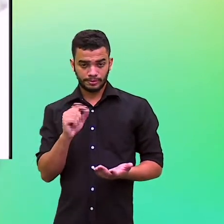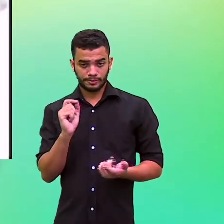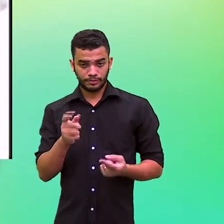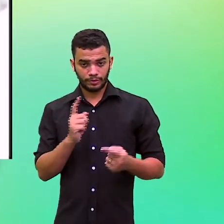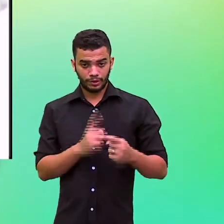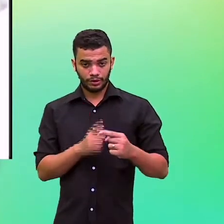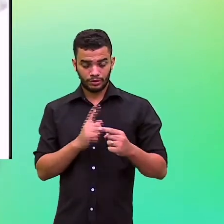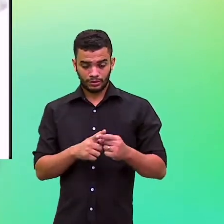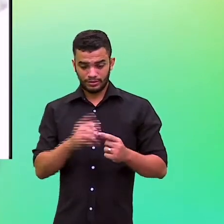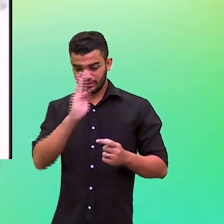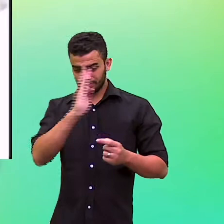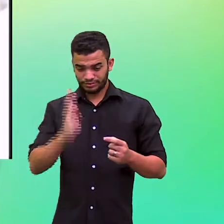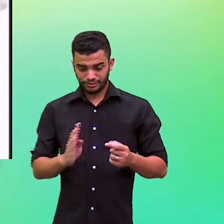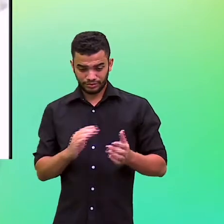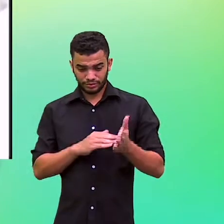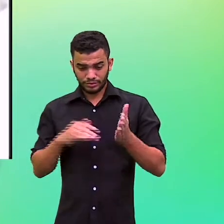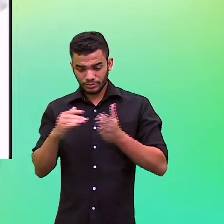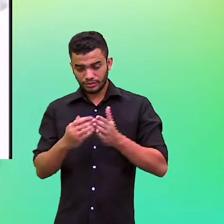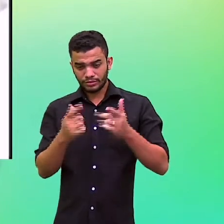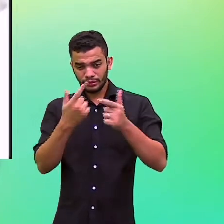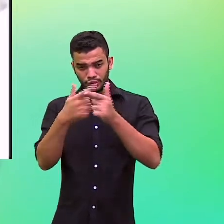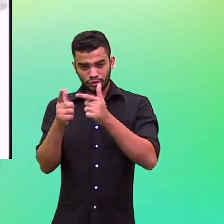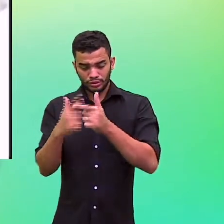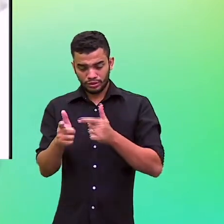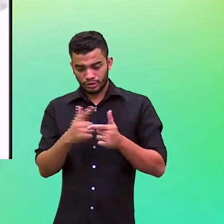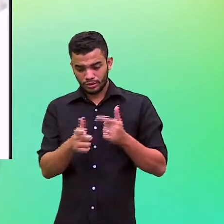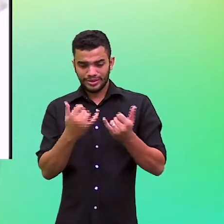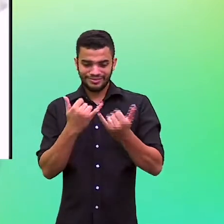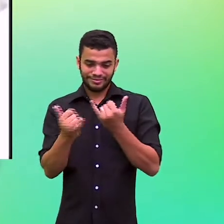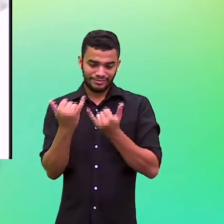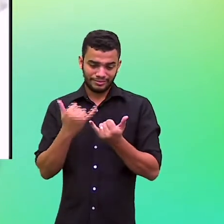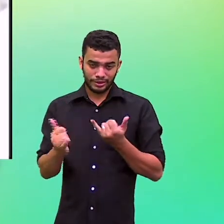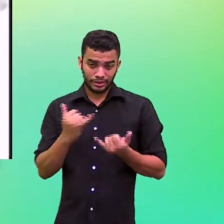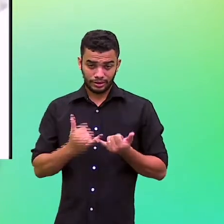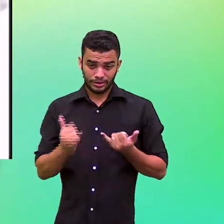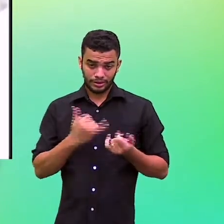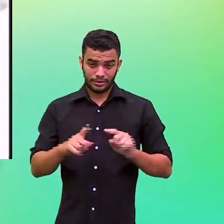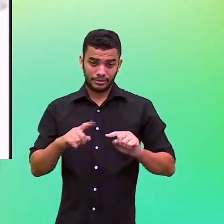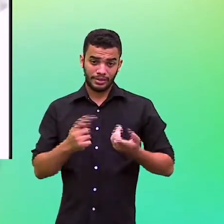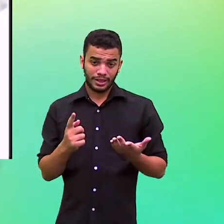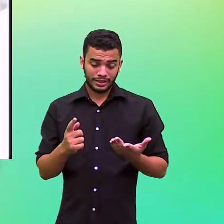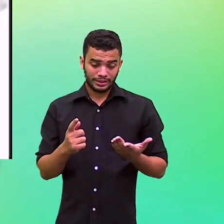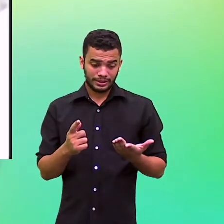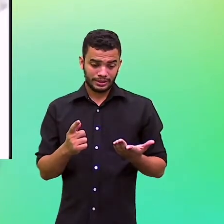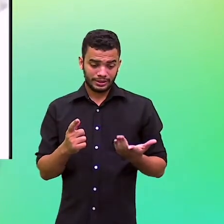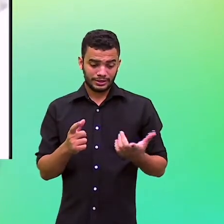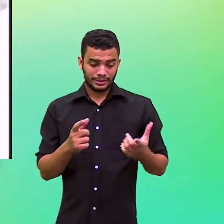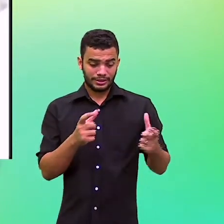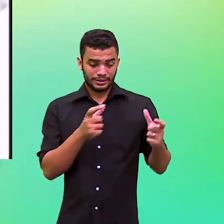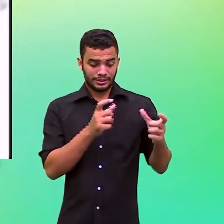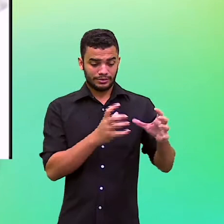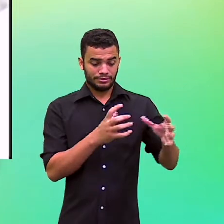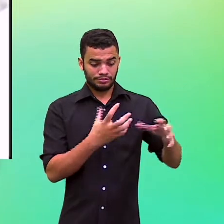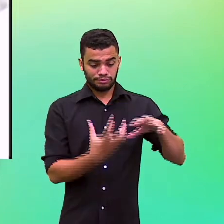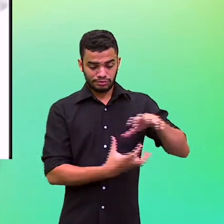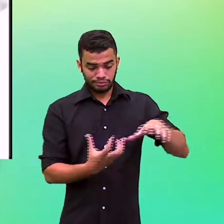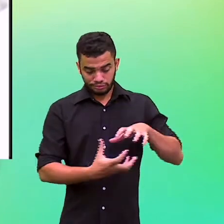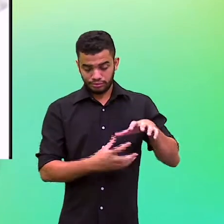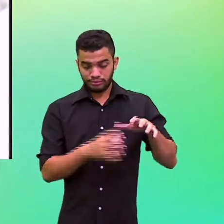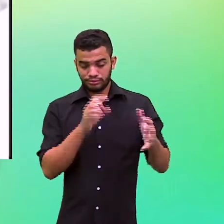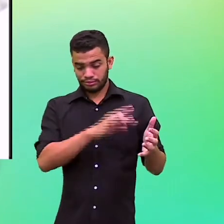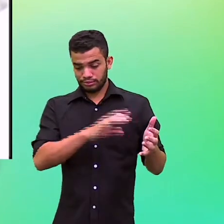em comum em toda a nação, mas, na realidade, cada rebelião tinha outras causas